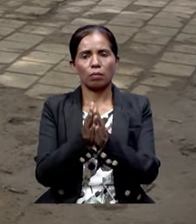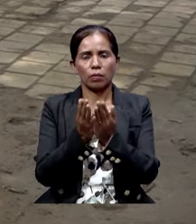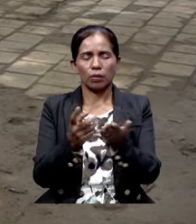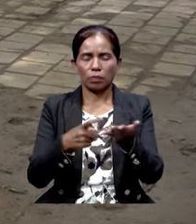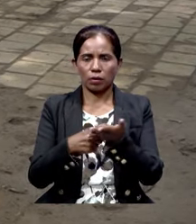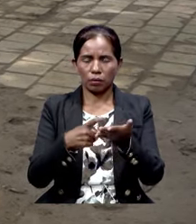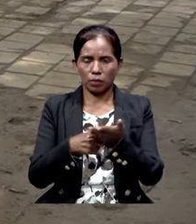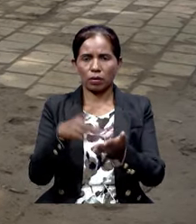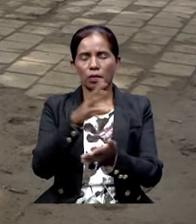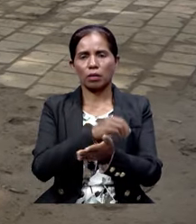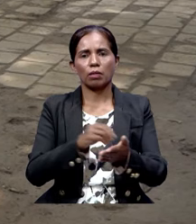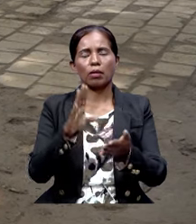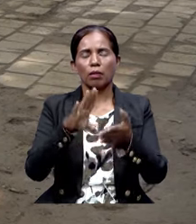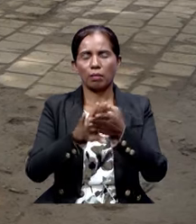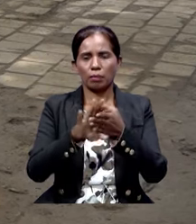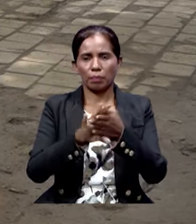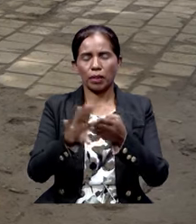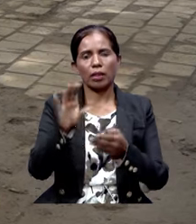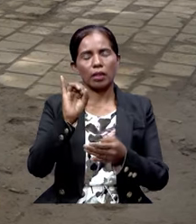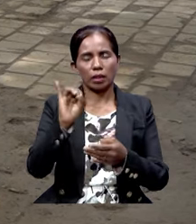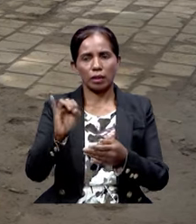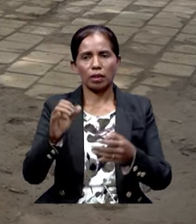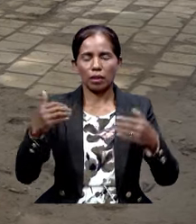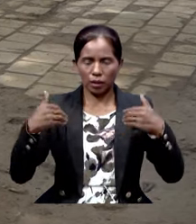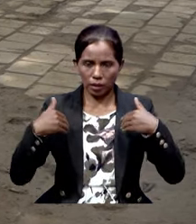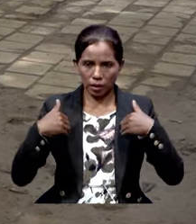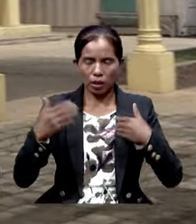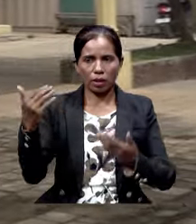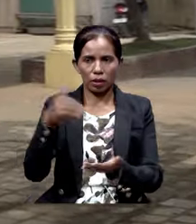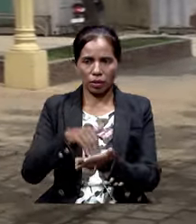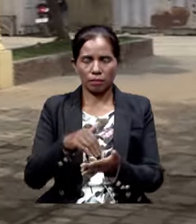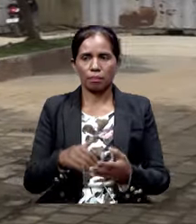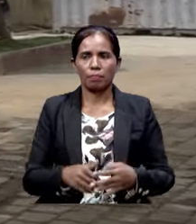no blanco ba bilyete identidade iha filafali?